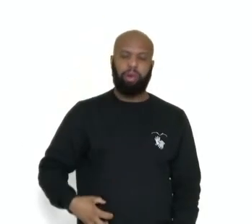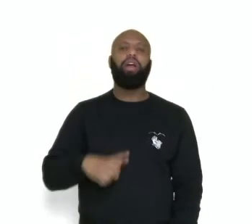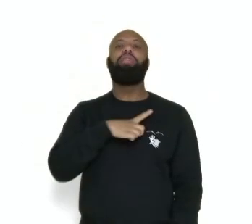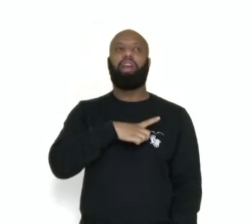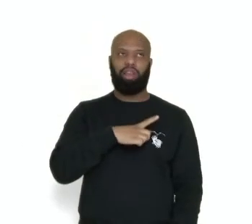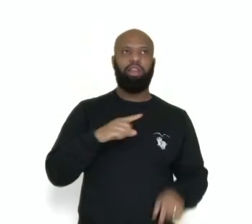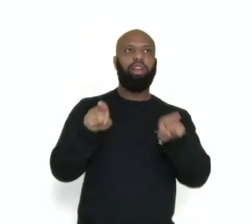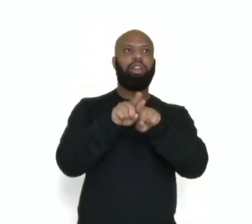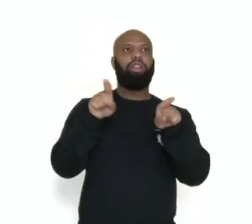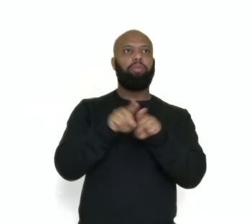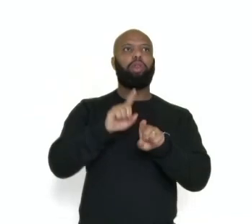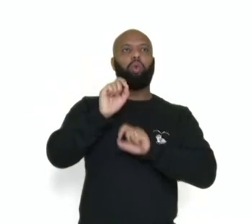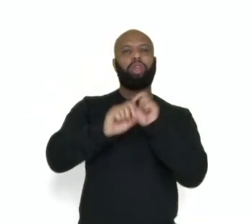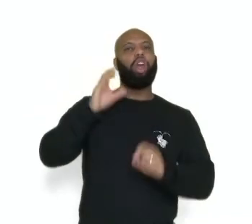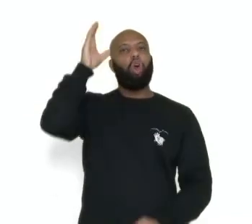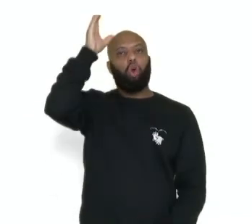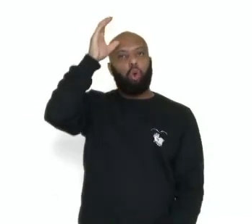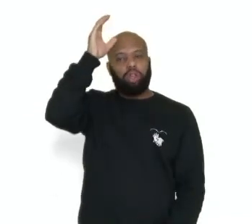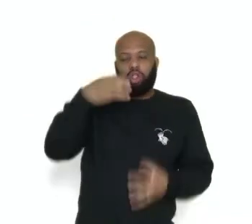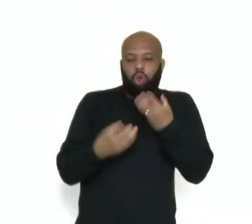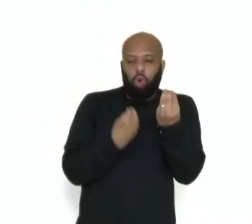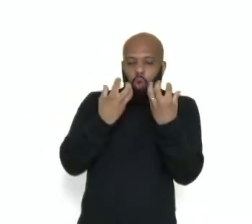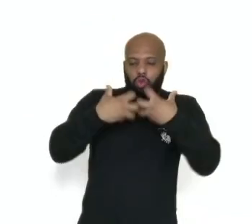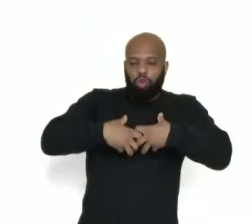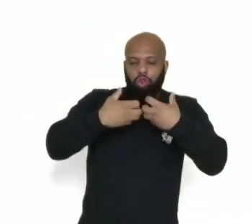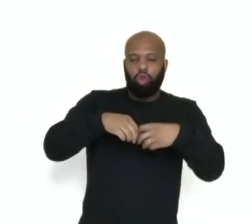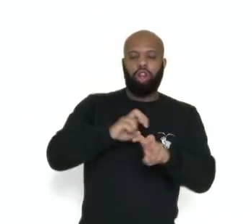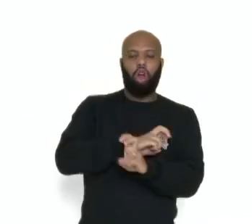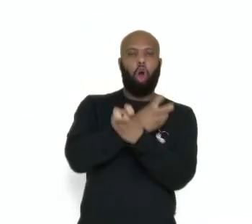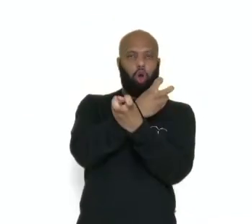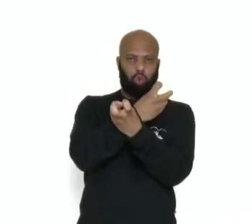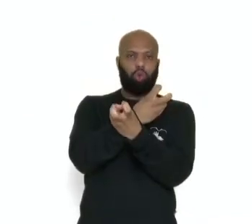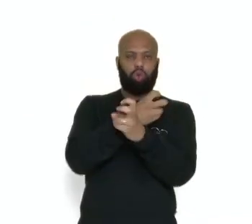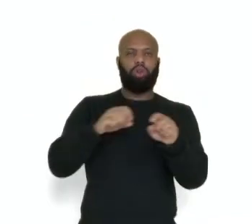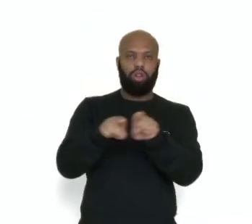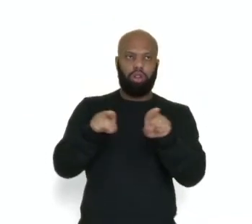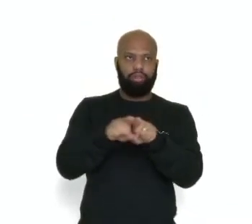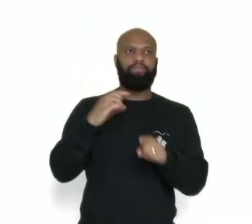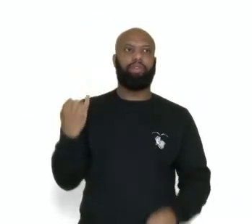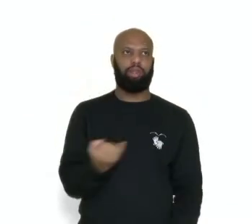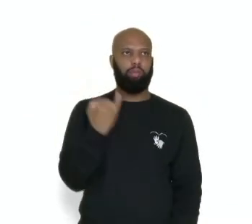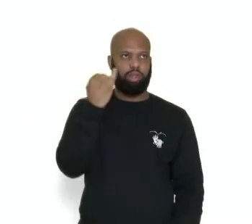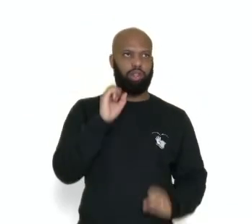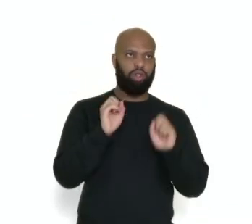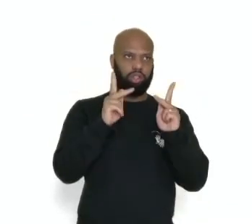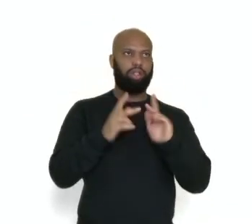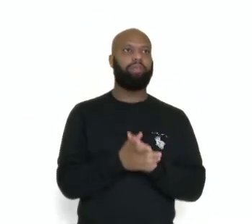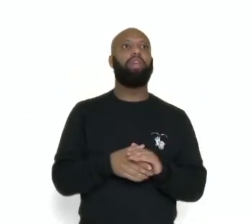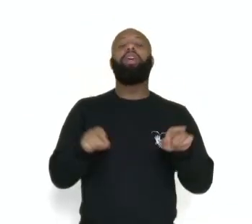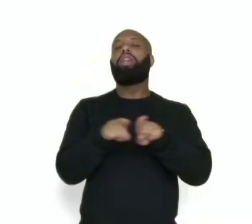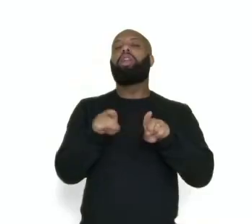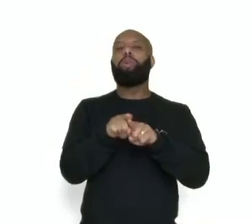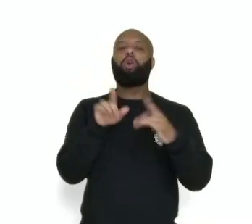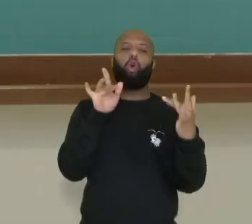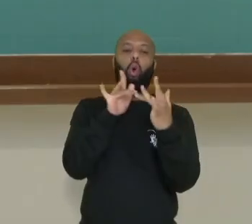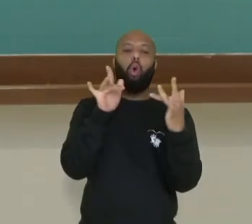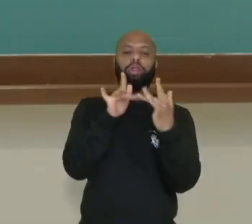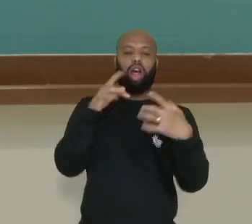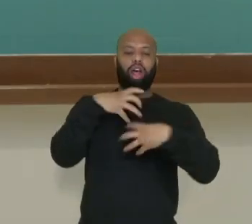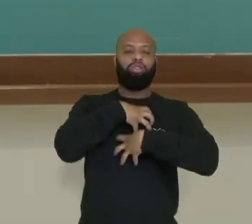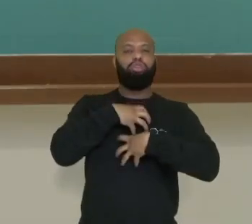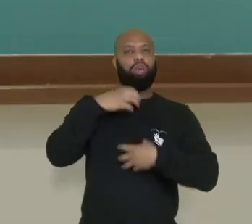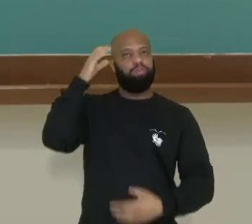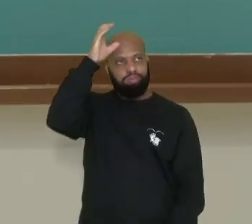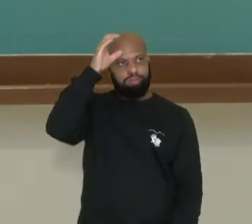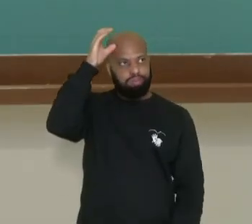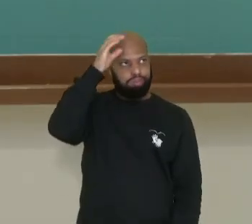e ainda a conscientização dos Ossos das suas amplitudes né e o contato consciente